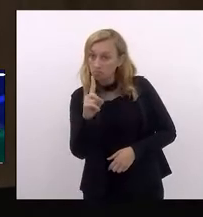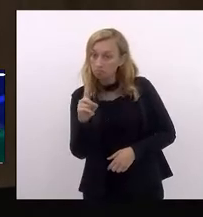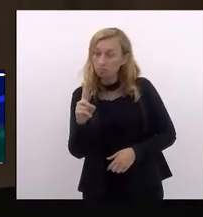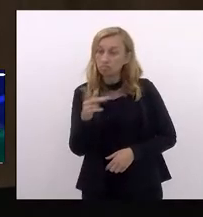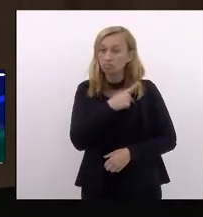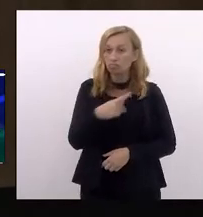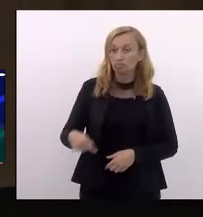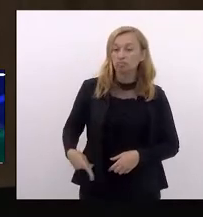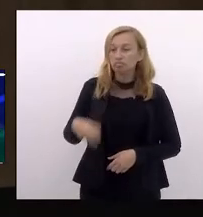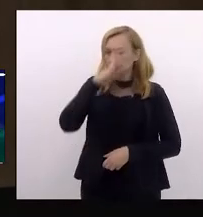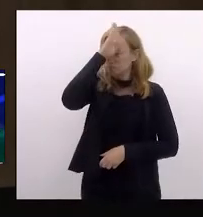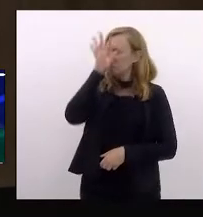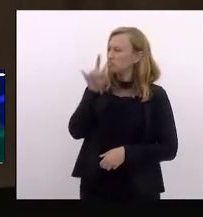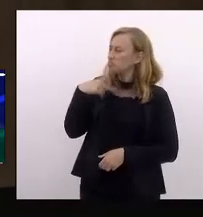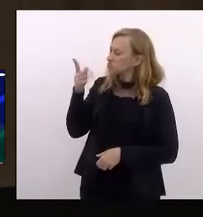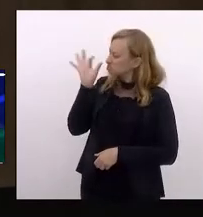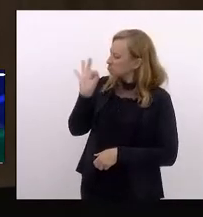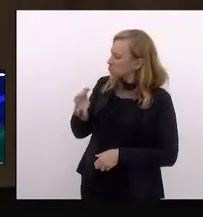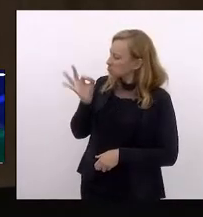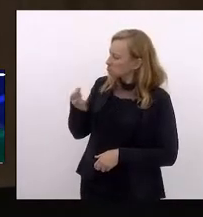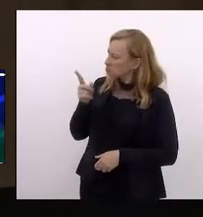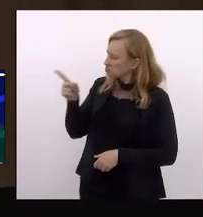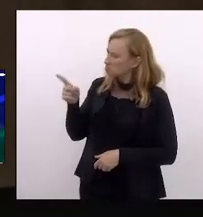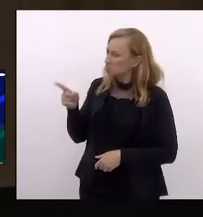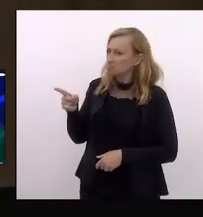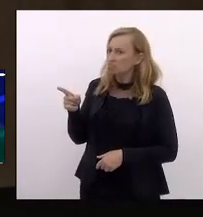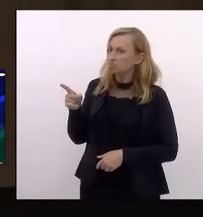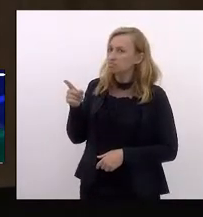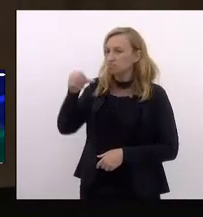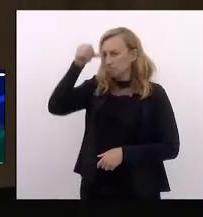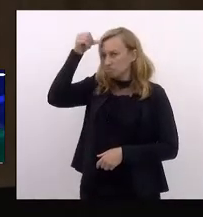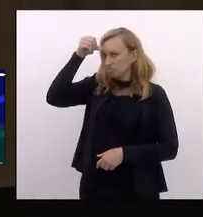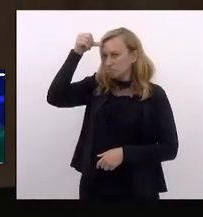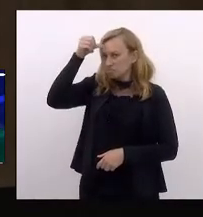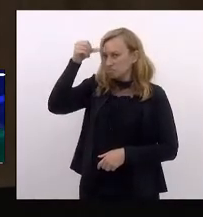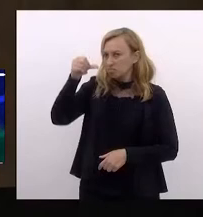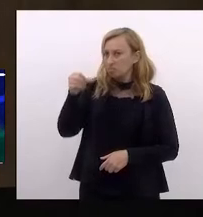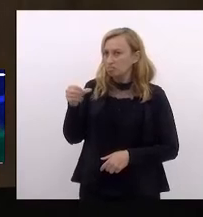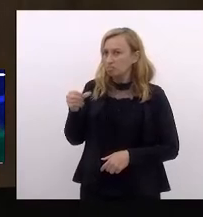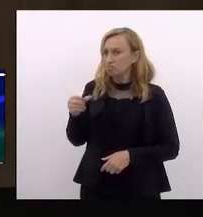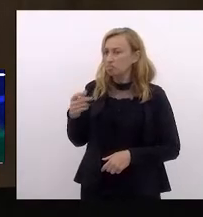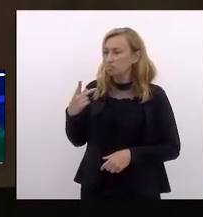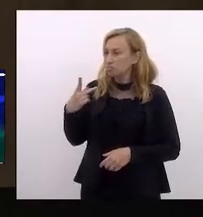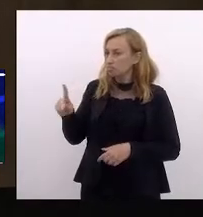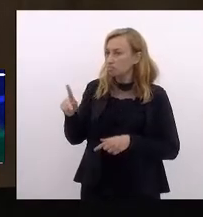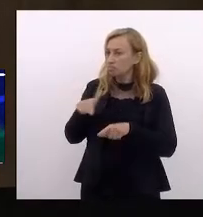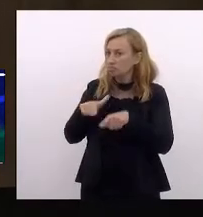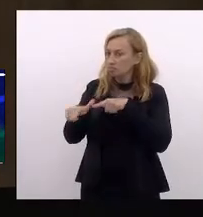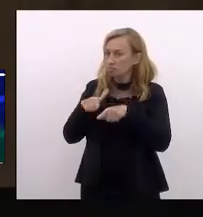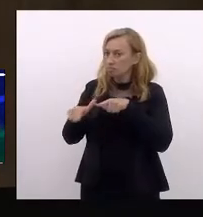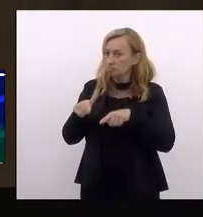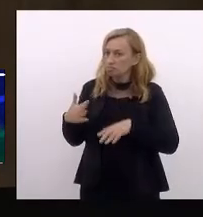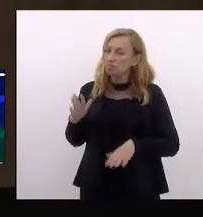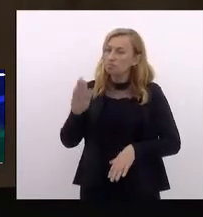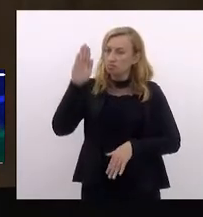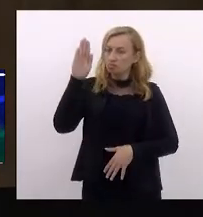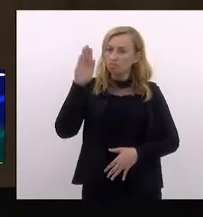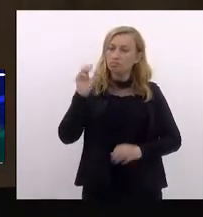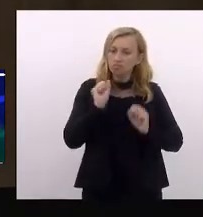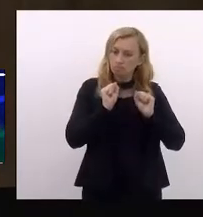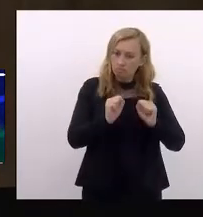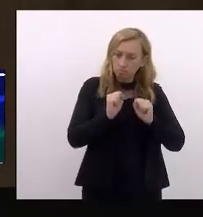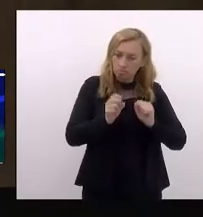Presidente bolsonaro falou exatamente assim para ele Cláudio Isso é uma missão vir candidato para